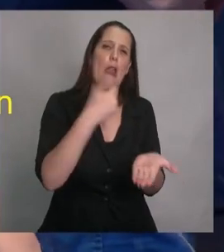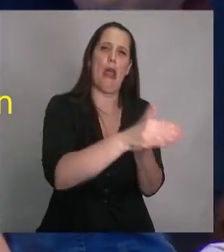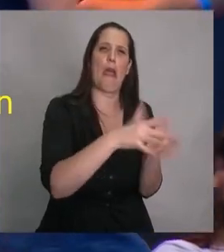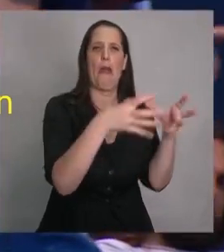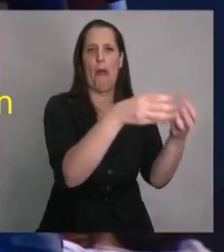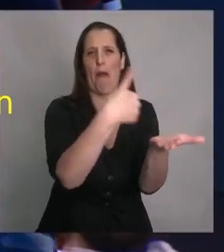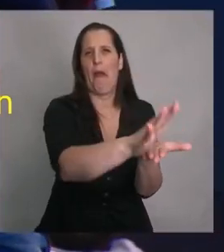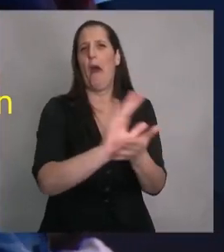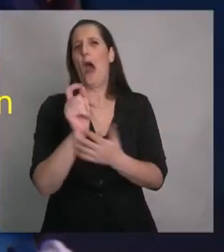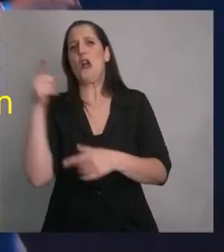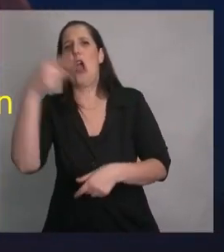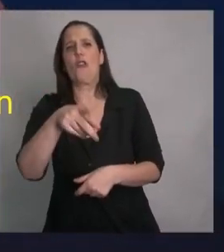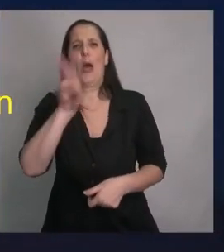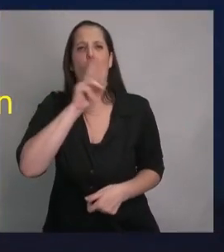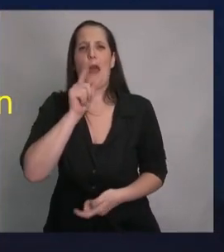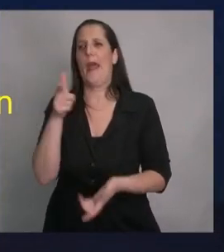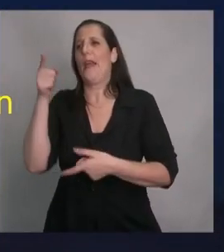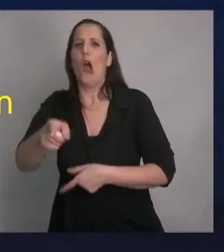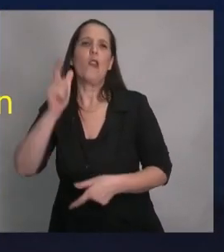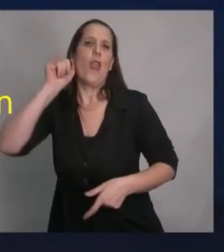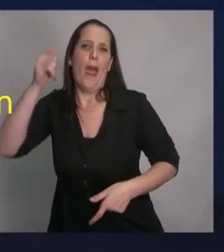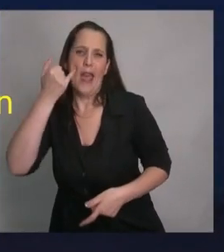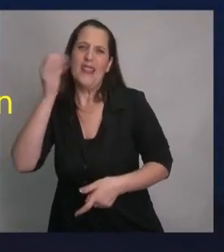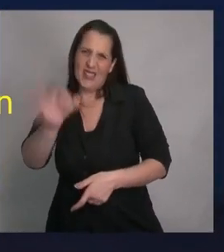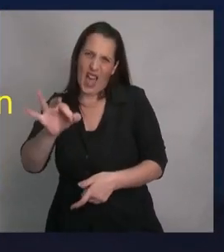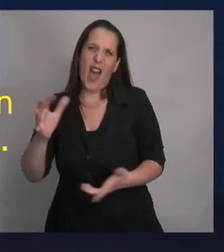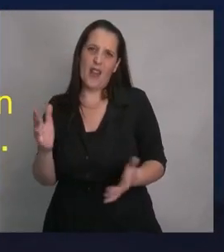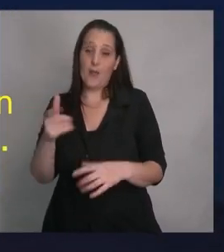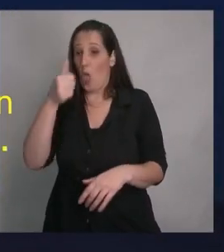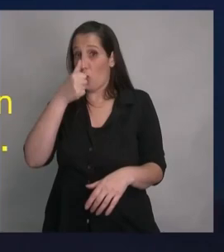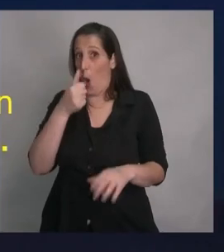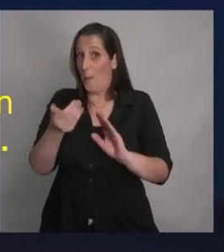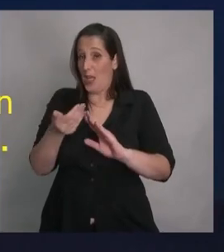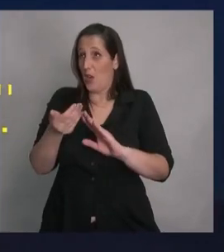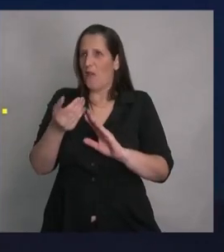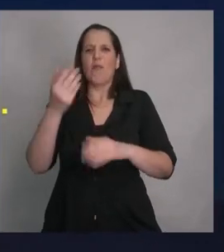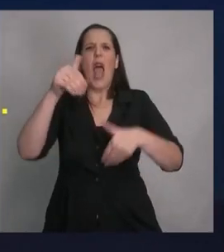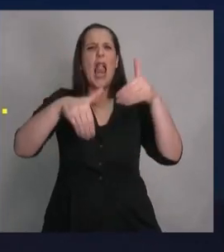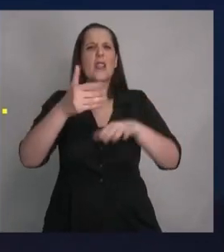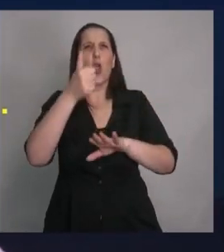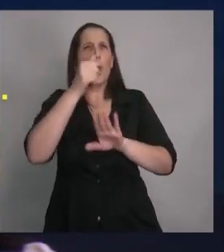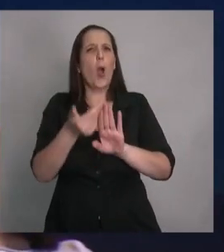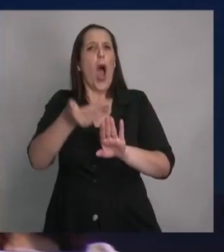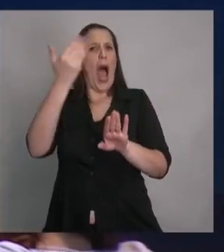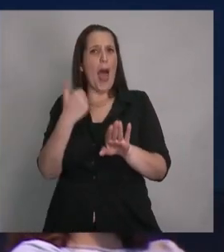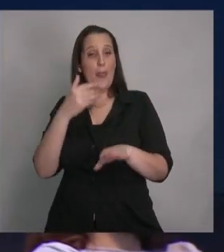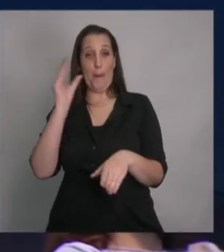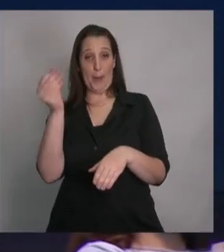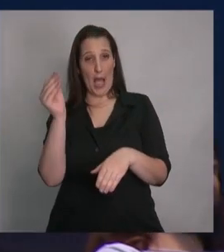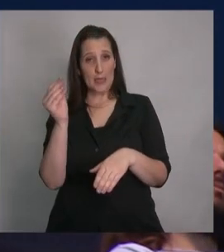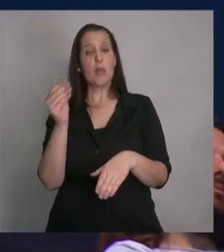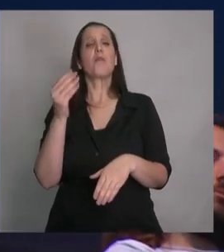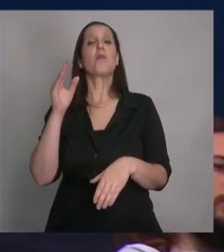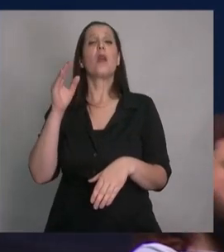contra mulheres. No domingo que antecedeu a eleição no Brasil, Bolsonaro